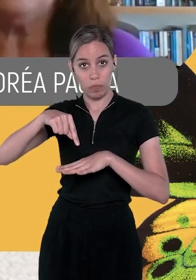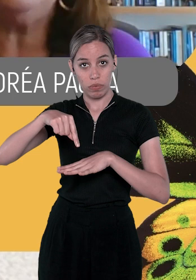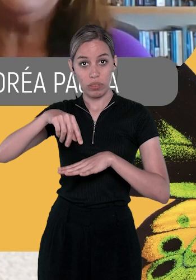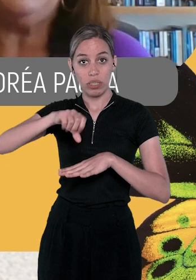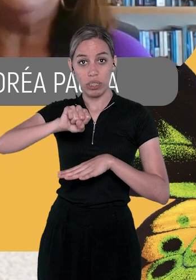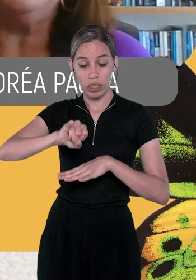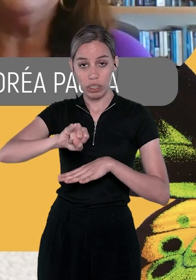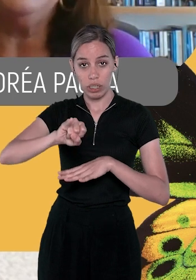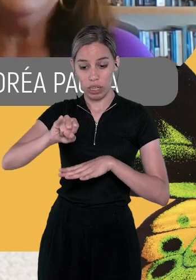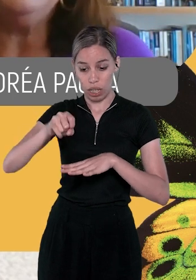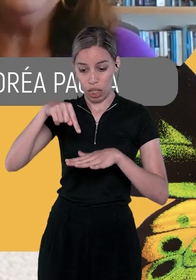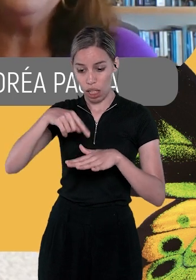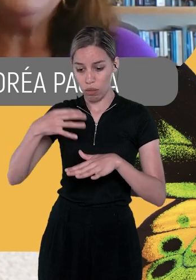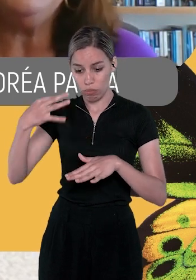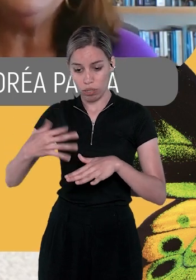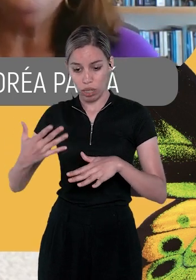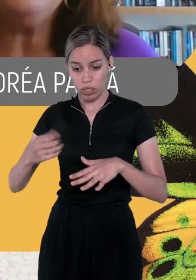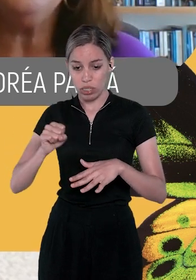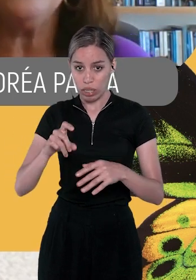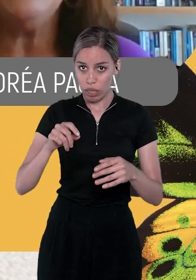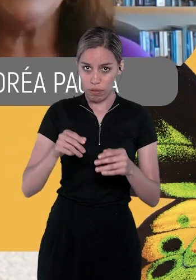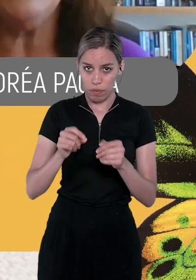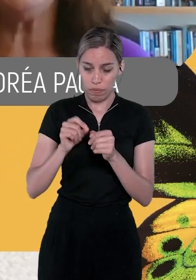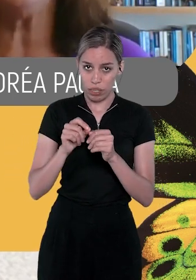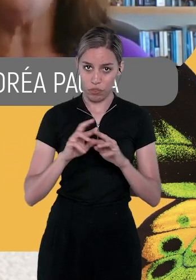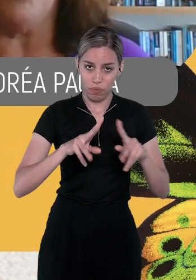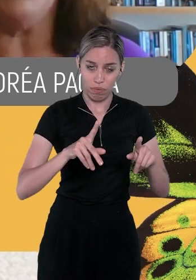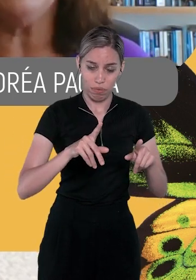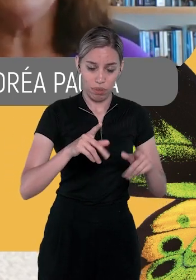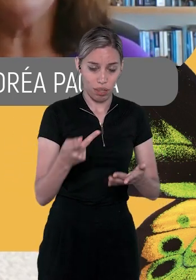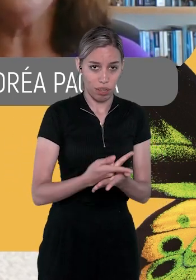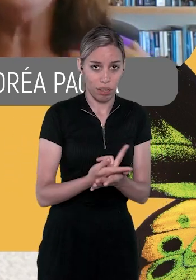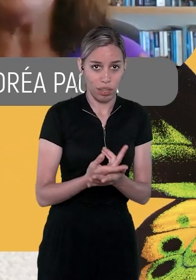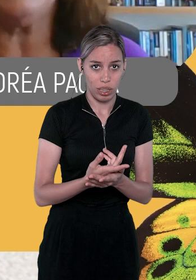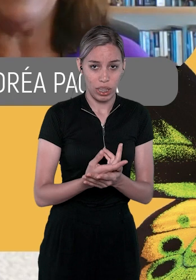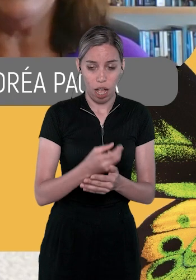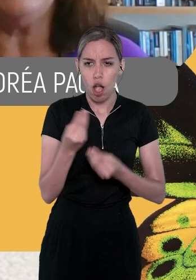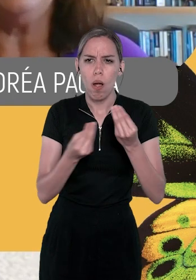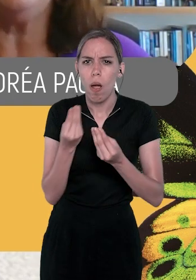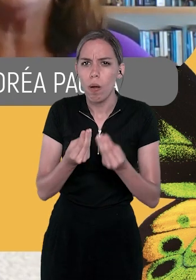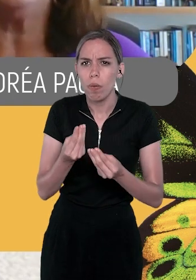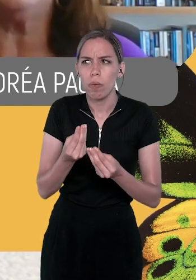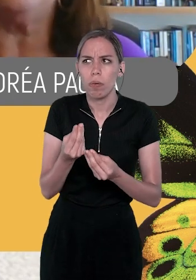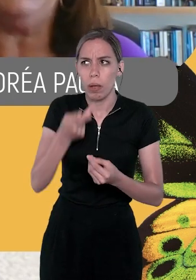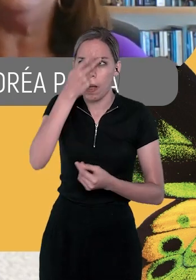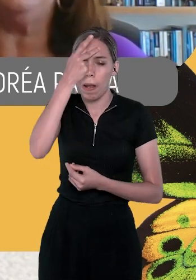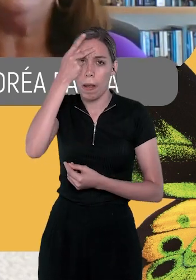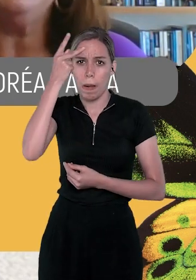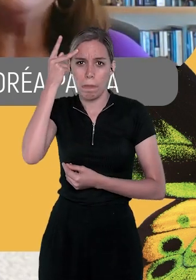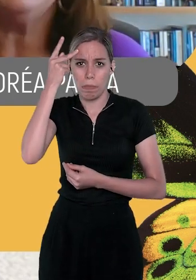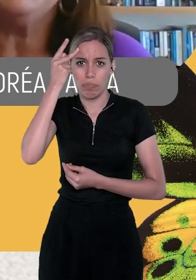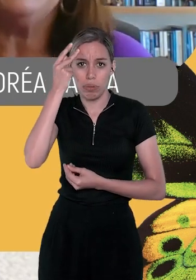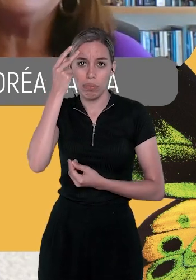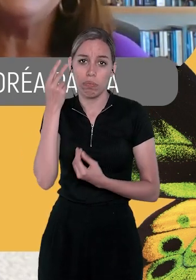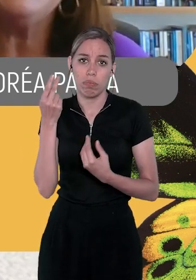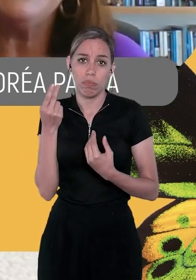estabelece como binária. Então, como é que uma adolescente suporta um massacre de cancelamento